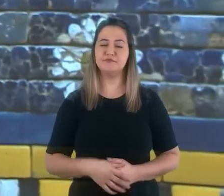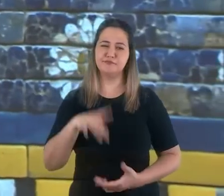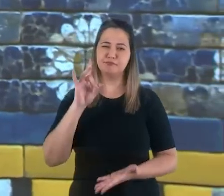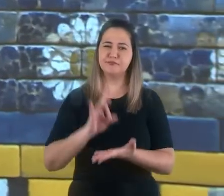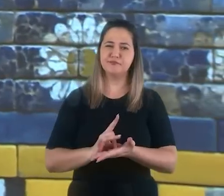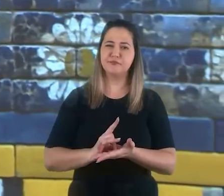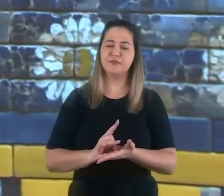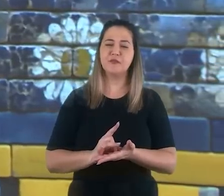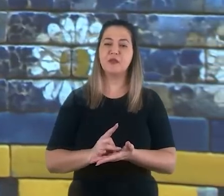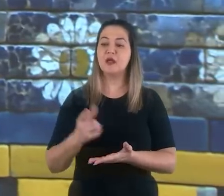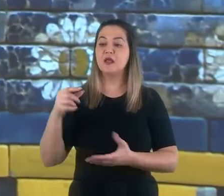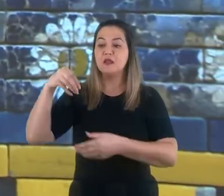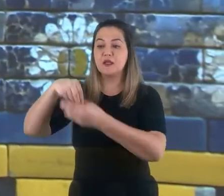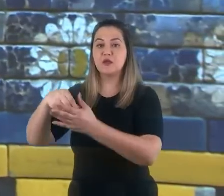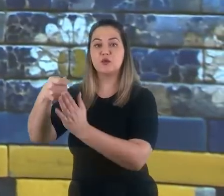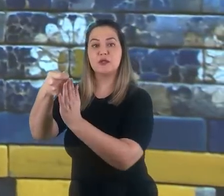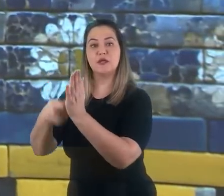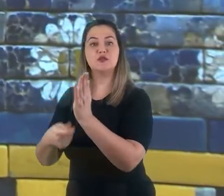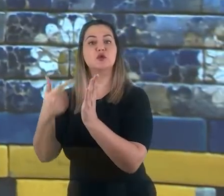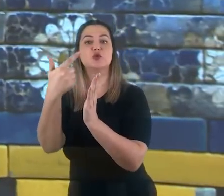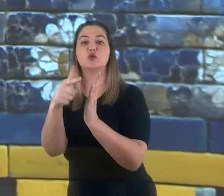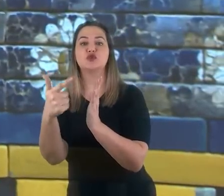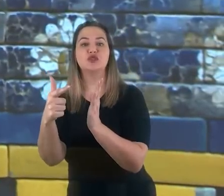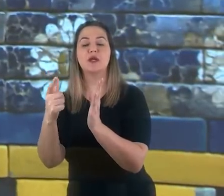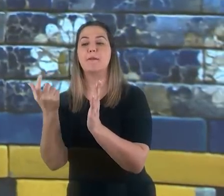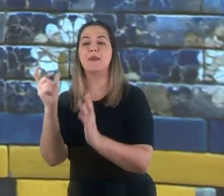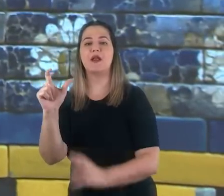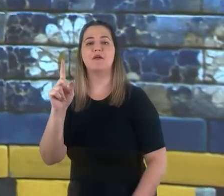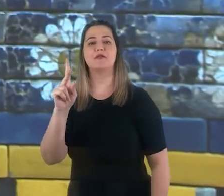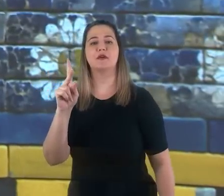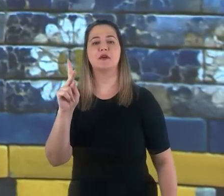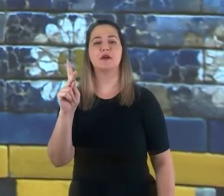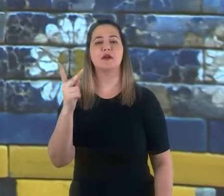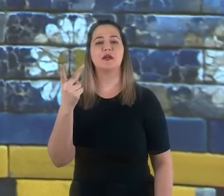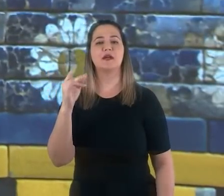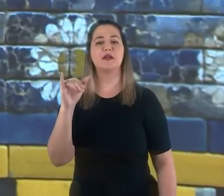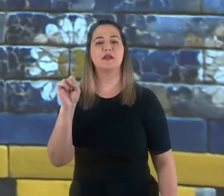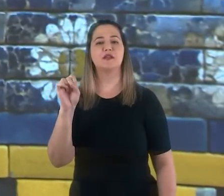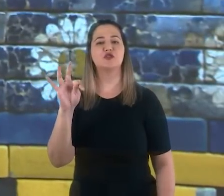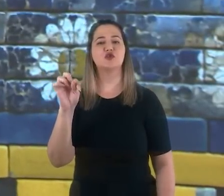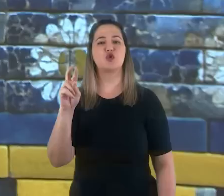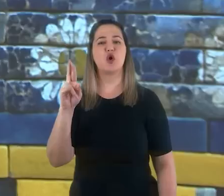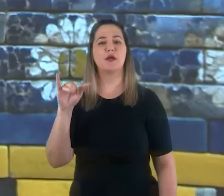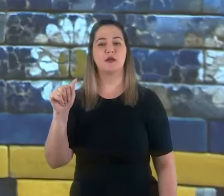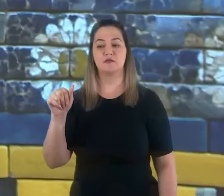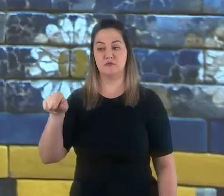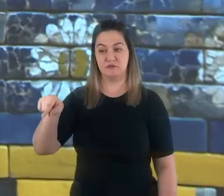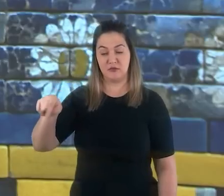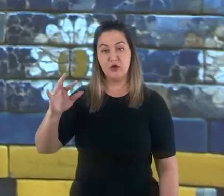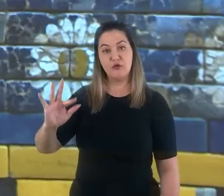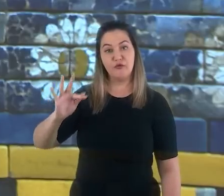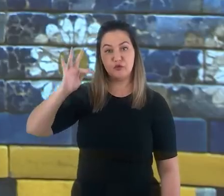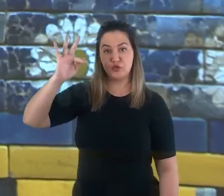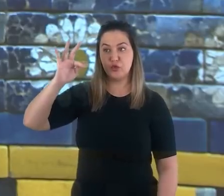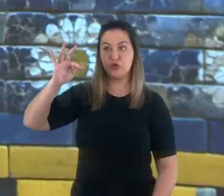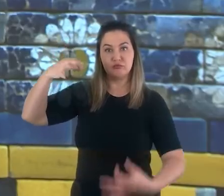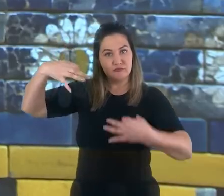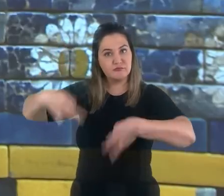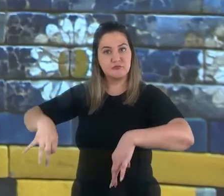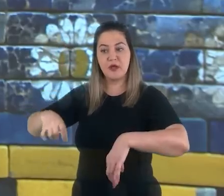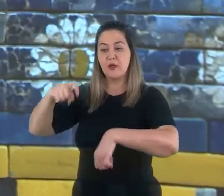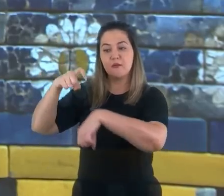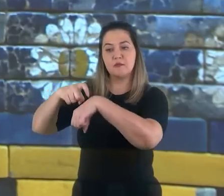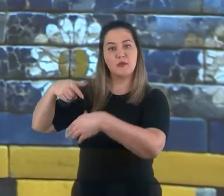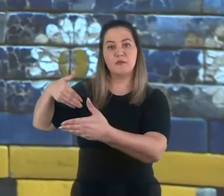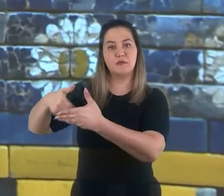não havia nem a palavra história na língua acadiana. O futuro ideal para eles era apenas o futuro imediato